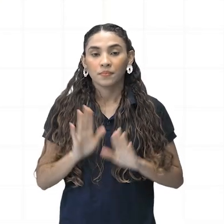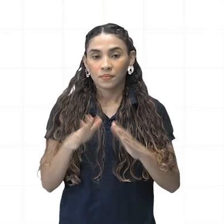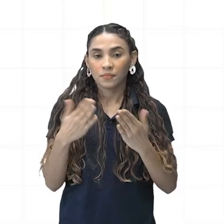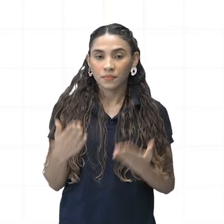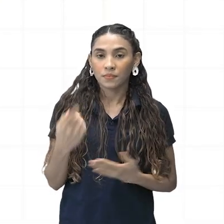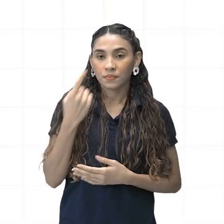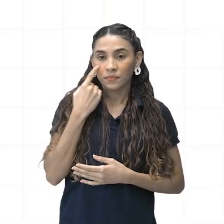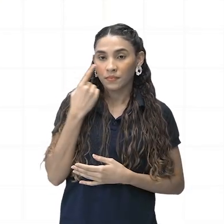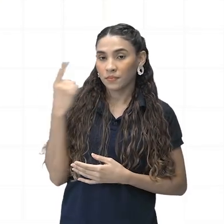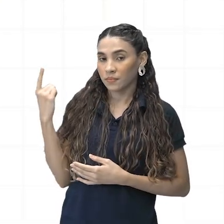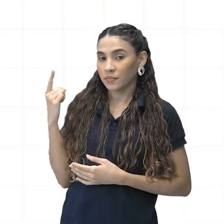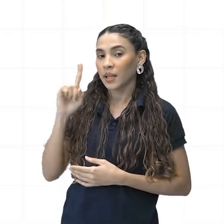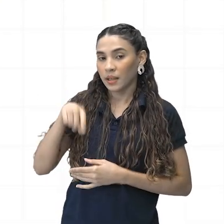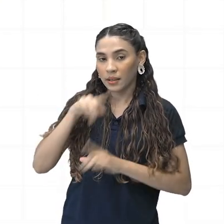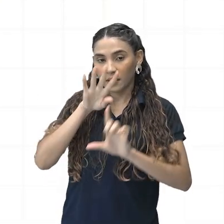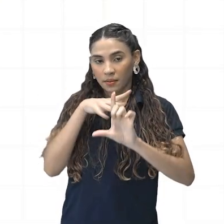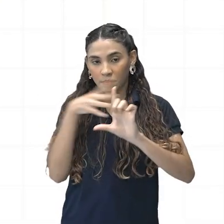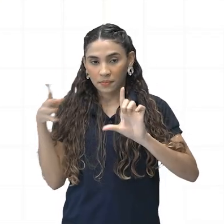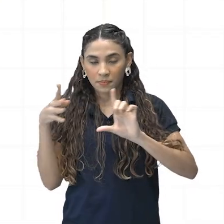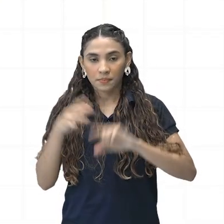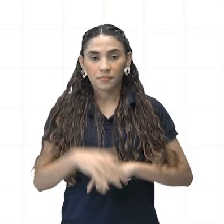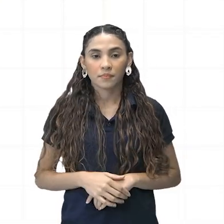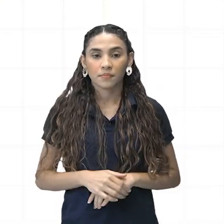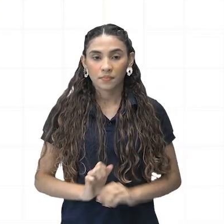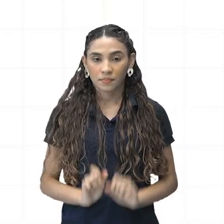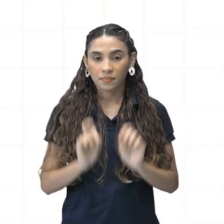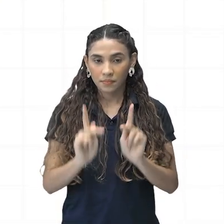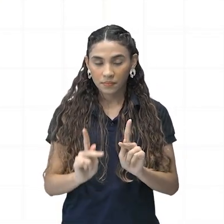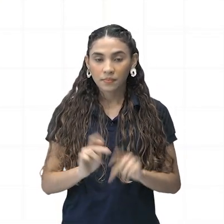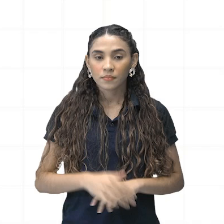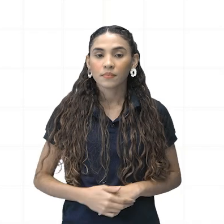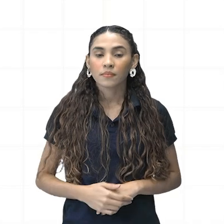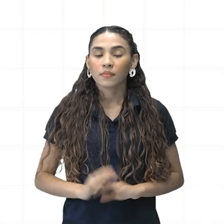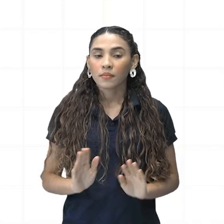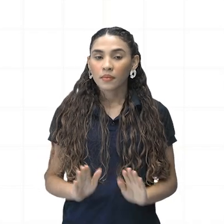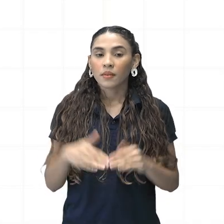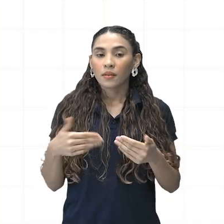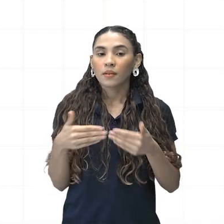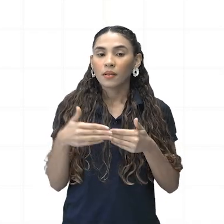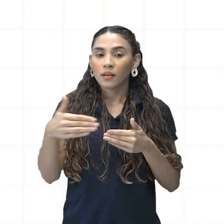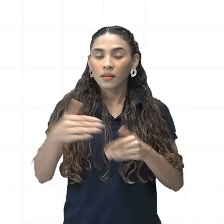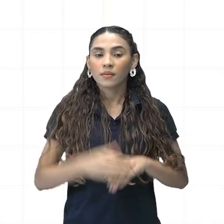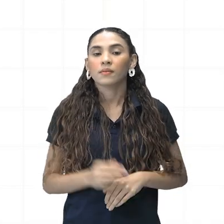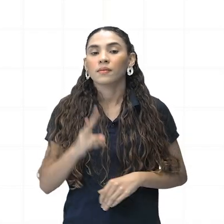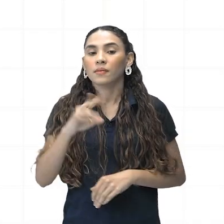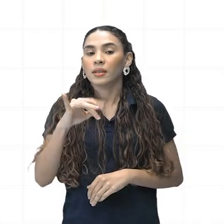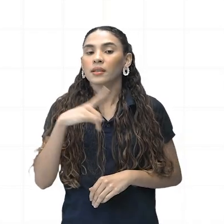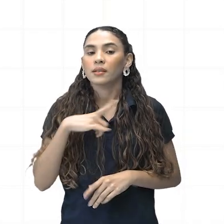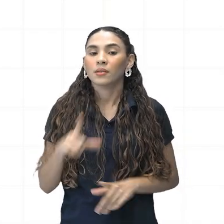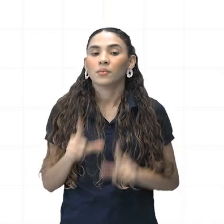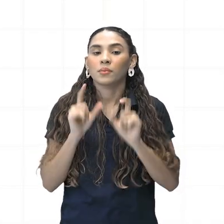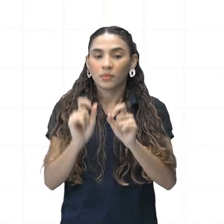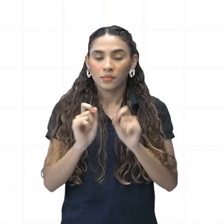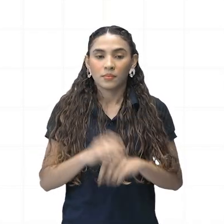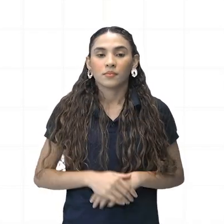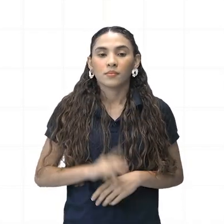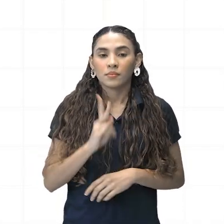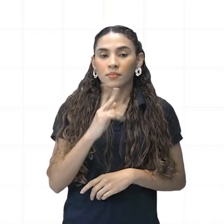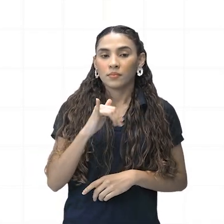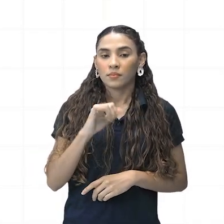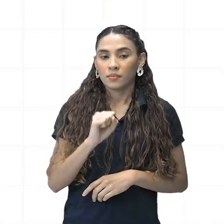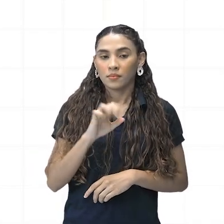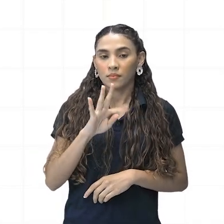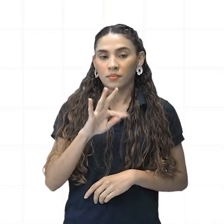Então, essa aqui é a nossa tabela, certo? E a partir dessa tabela, nós vamos construir um